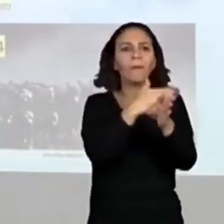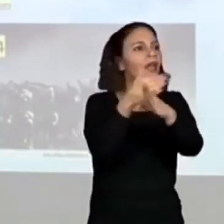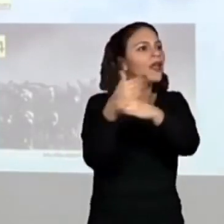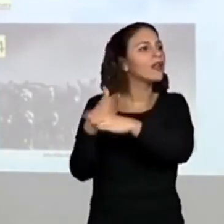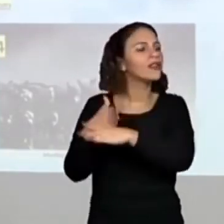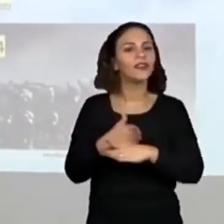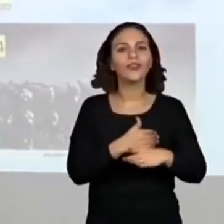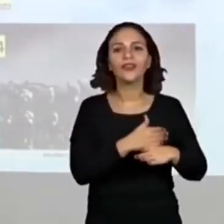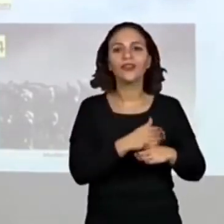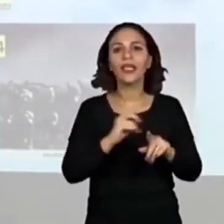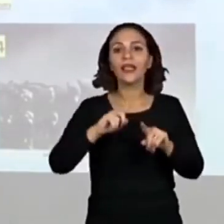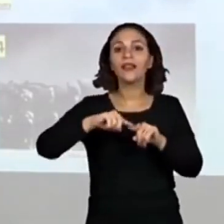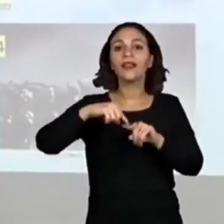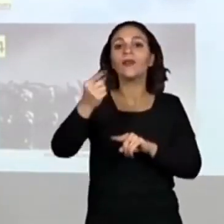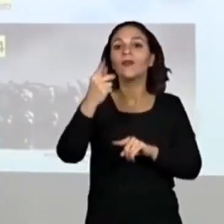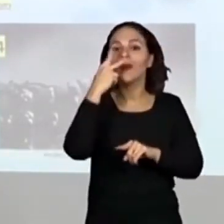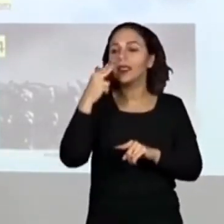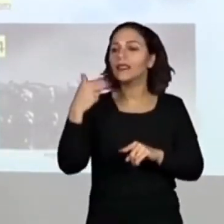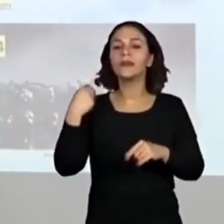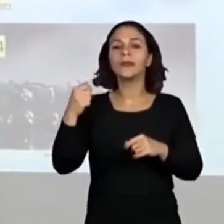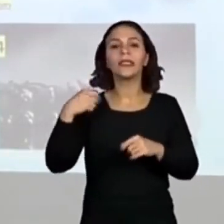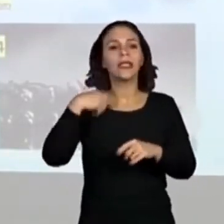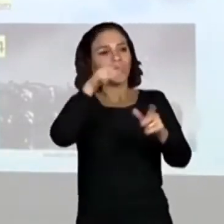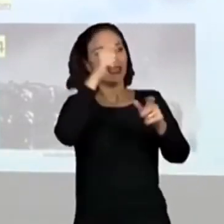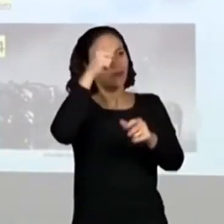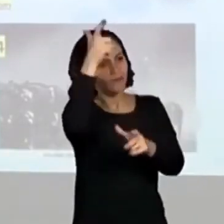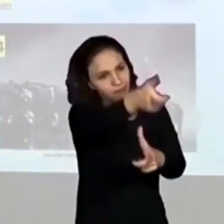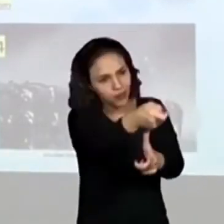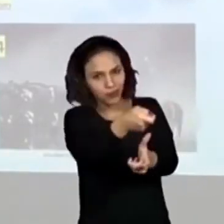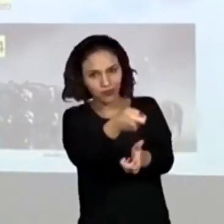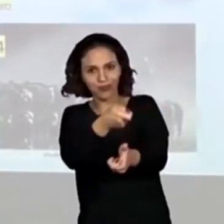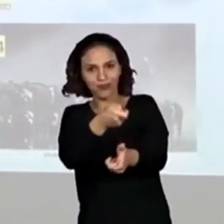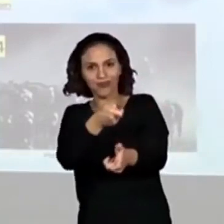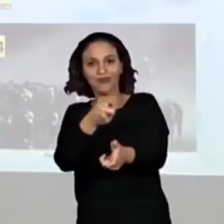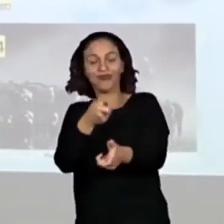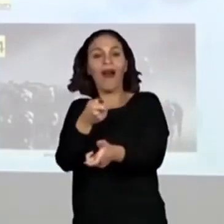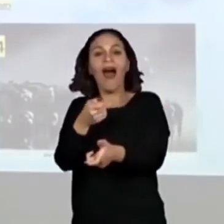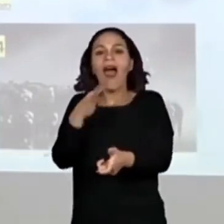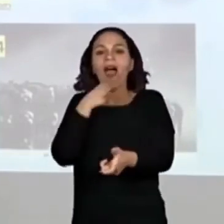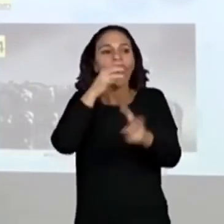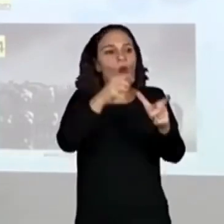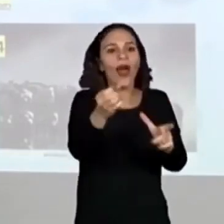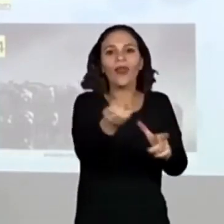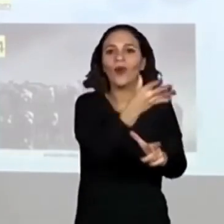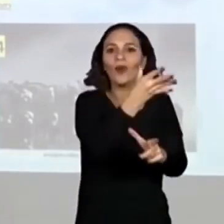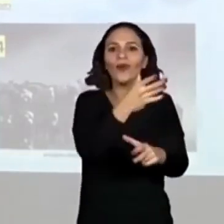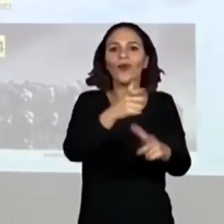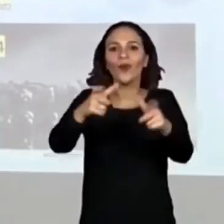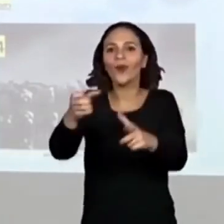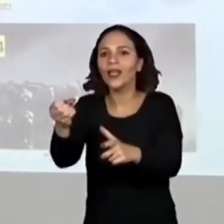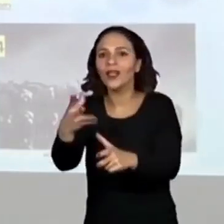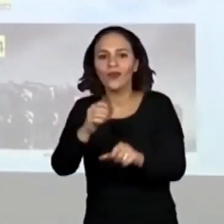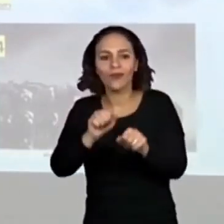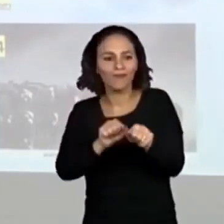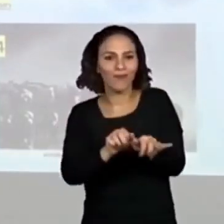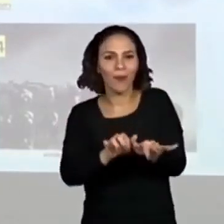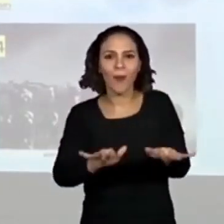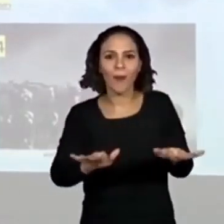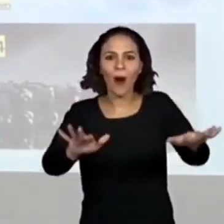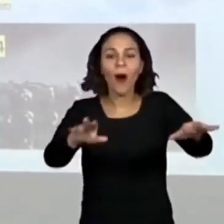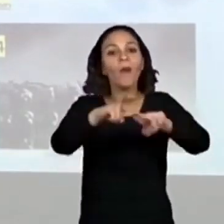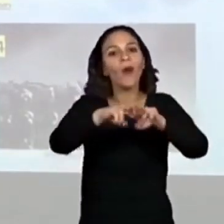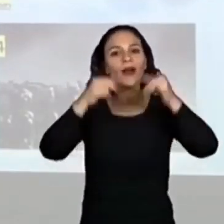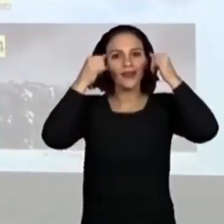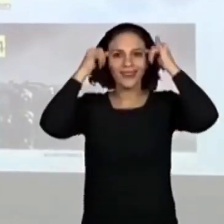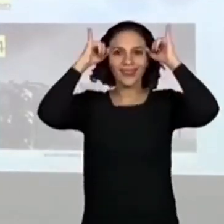depois ele era praticamente caçado. Então, todo esse processo de ocupação do território, ele